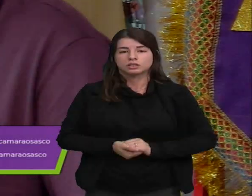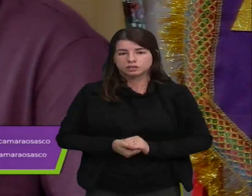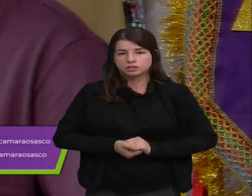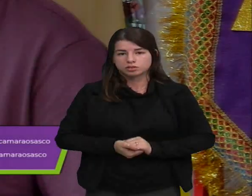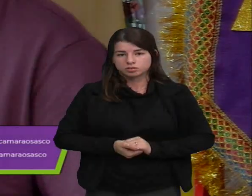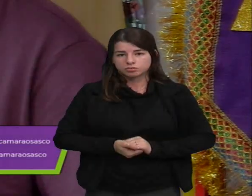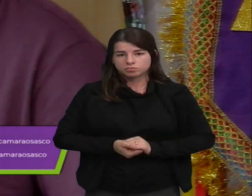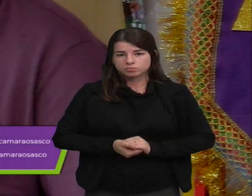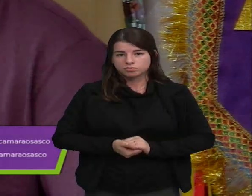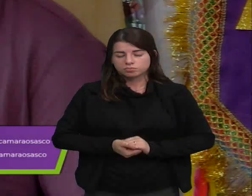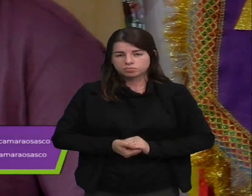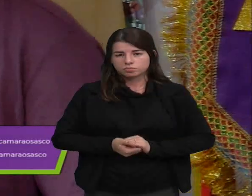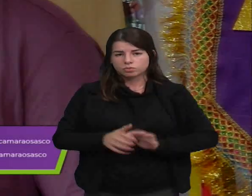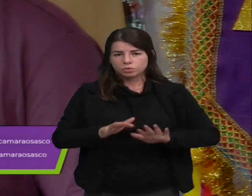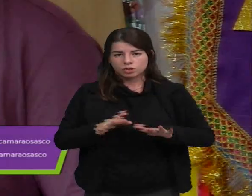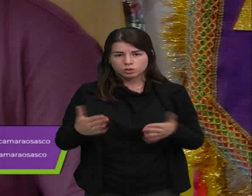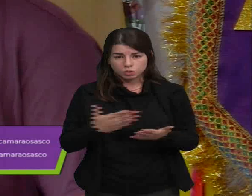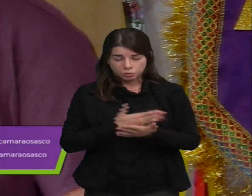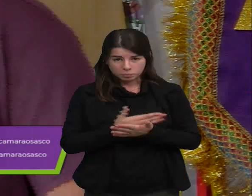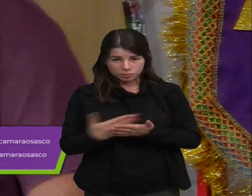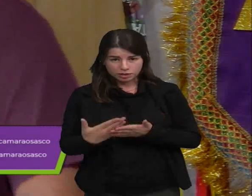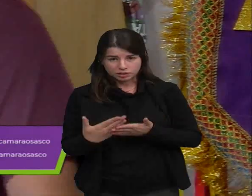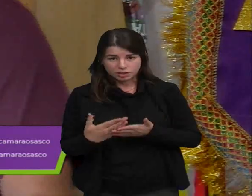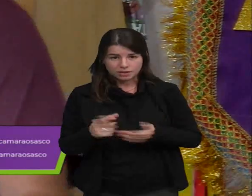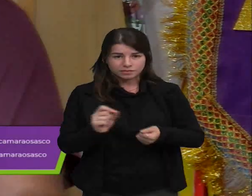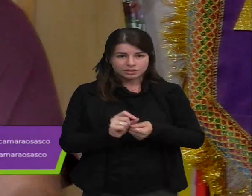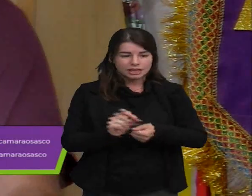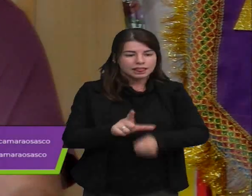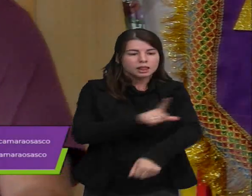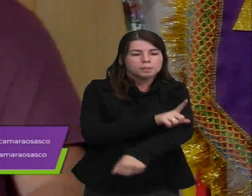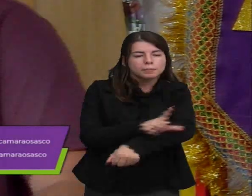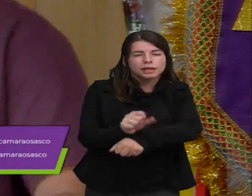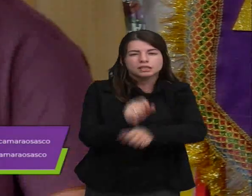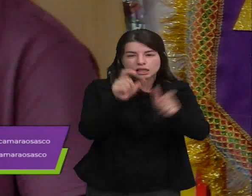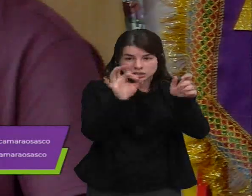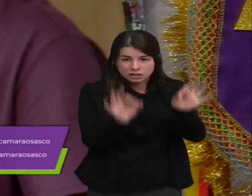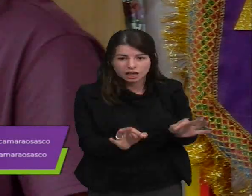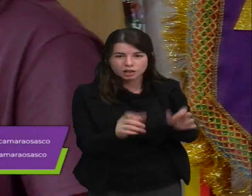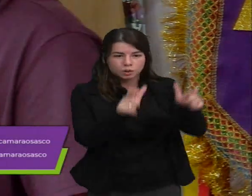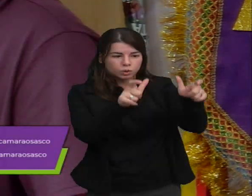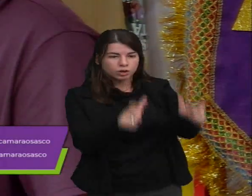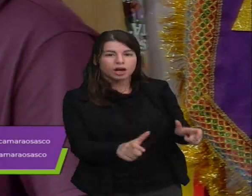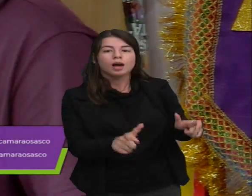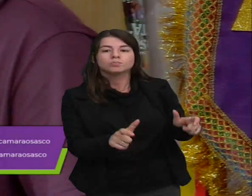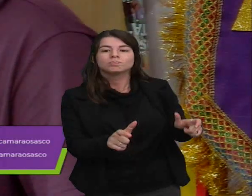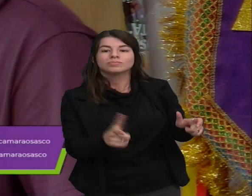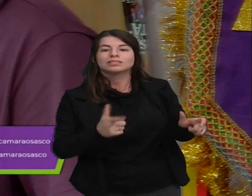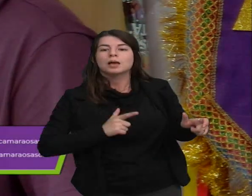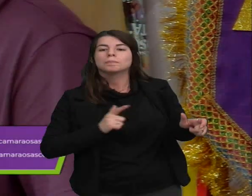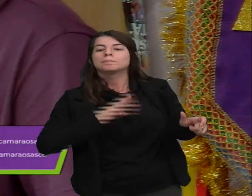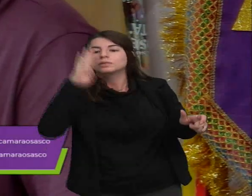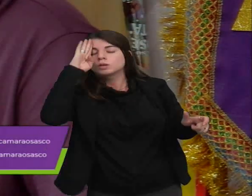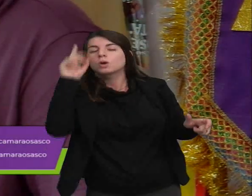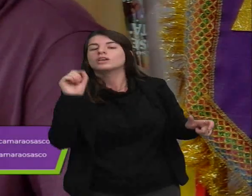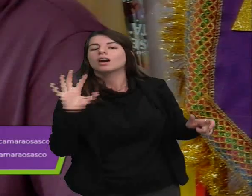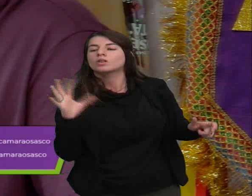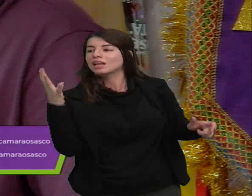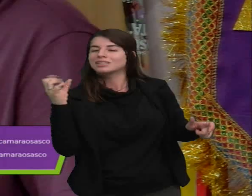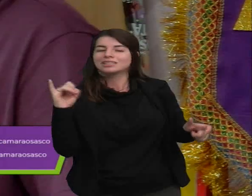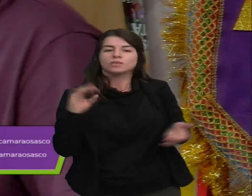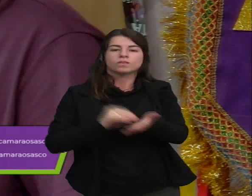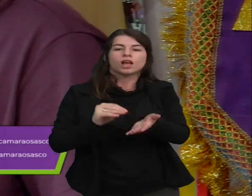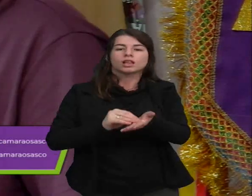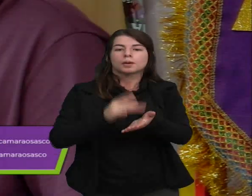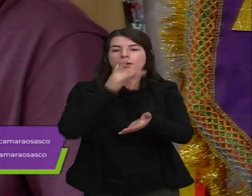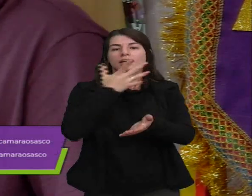que mudam quando a gente começa a fazer um serviço de saneamento adequado no município é o de mortalidade infantil então por isso que é